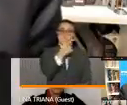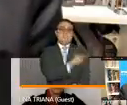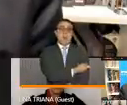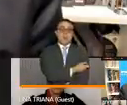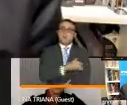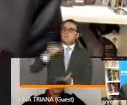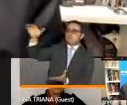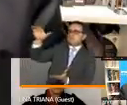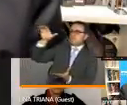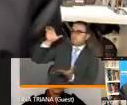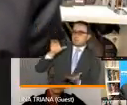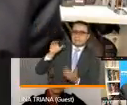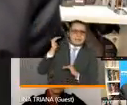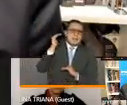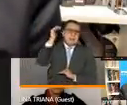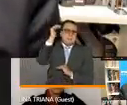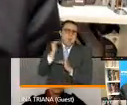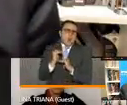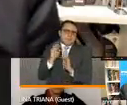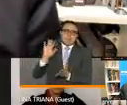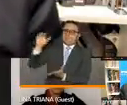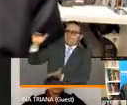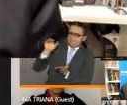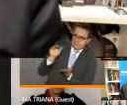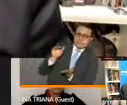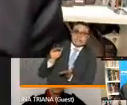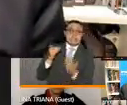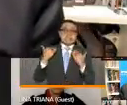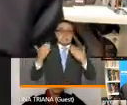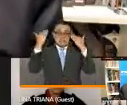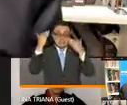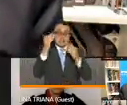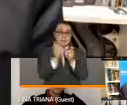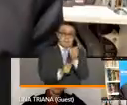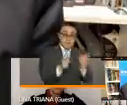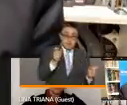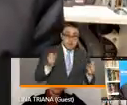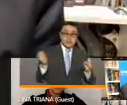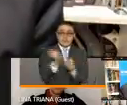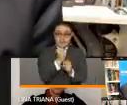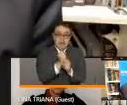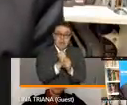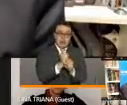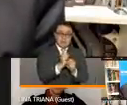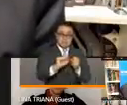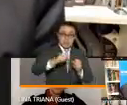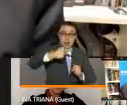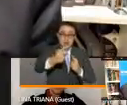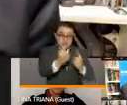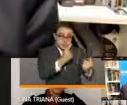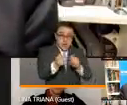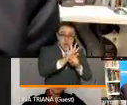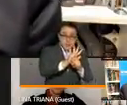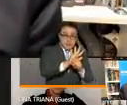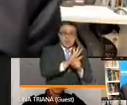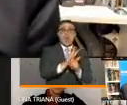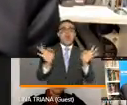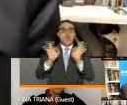empieza de maneira muito limitada, mas que vai ser muito útil, ao menos para os profissionais da primeira linha, em um hospital onde se